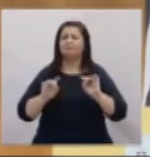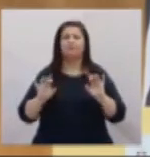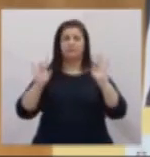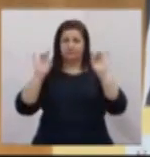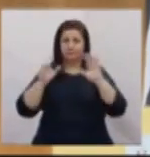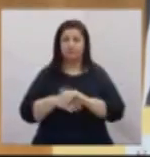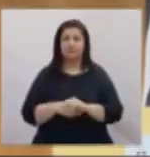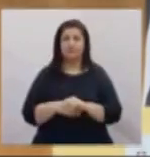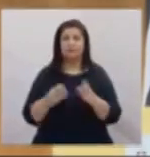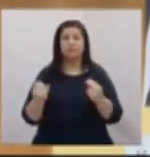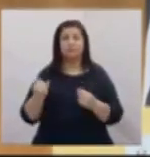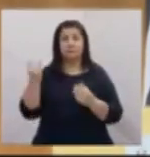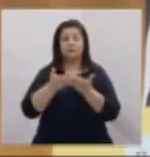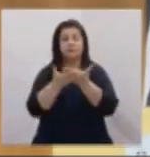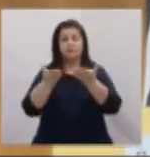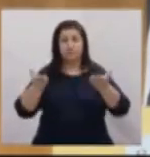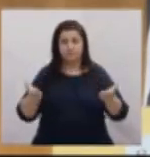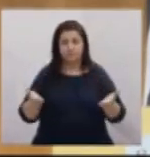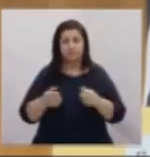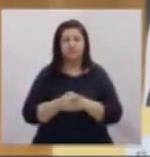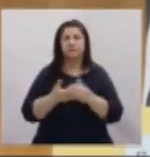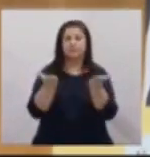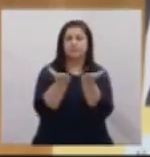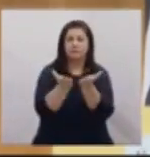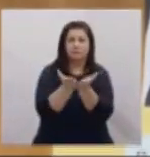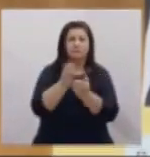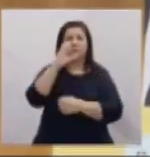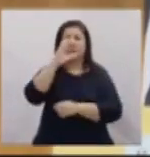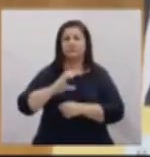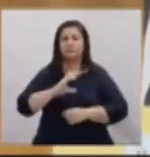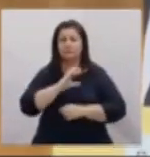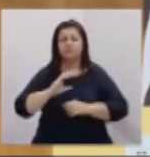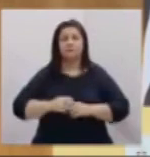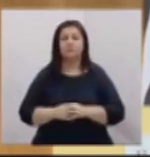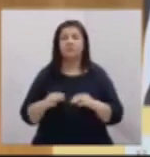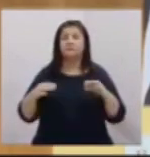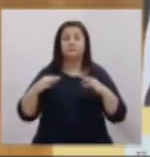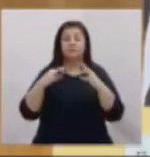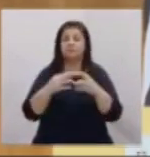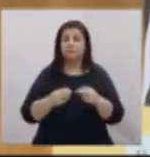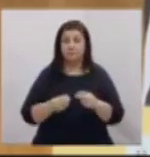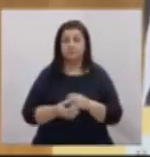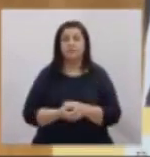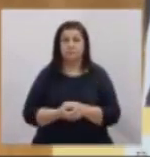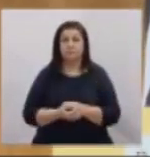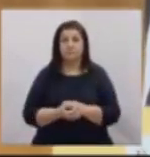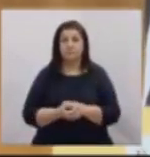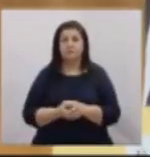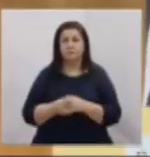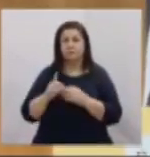fundamental todos vocês, tanto os evangélicos como os católicos, enfim, todos aqueles que é ligado a